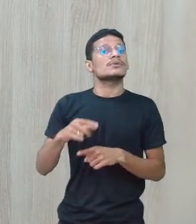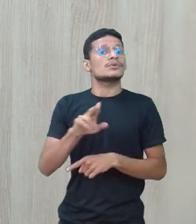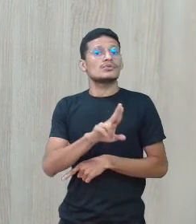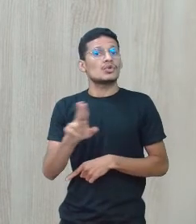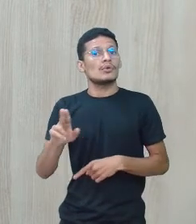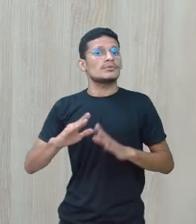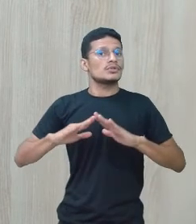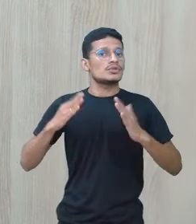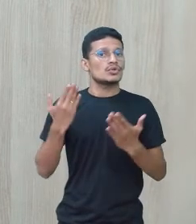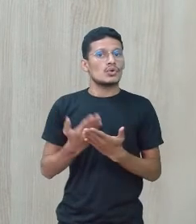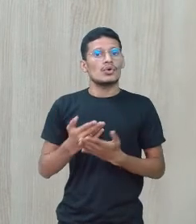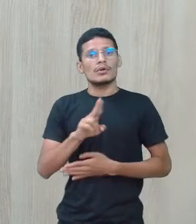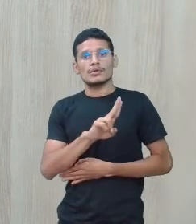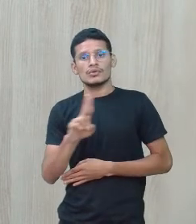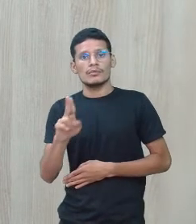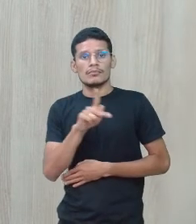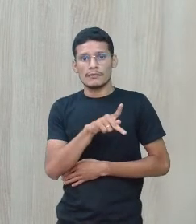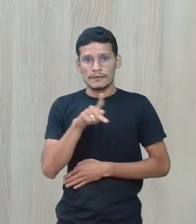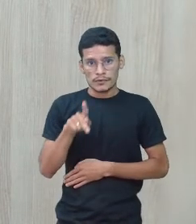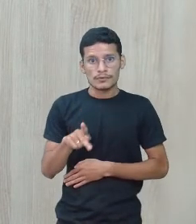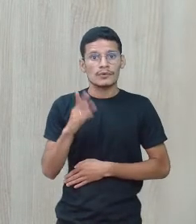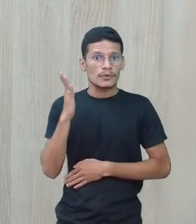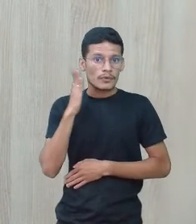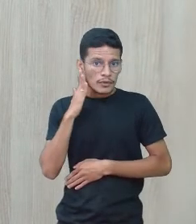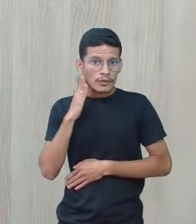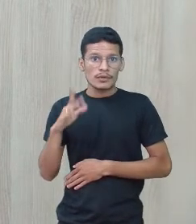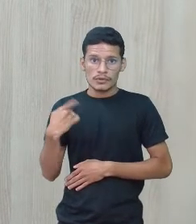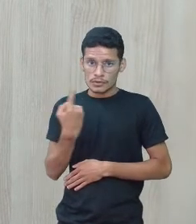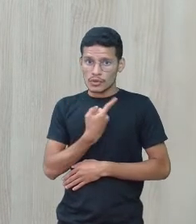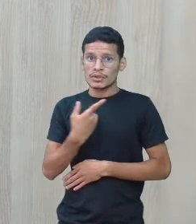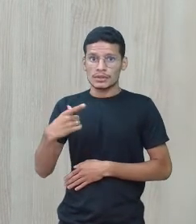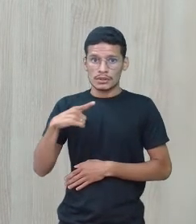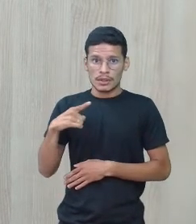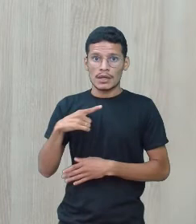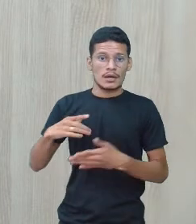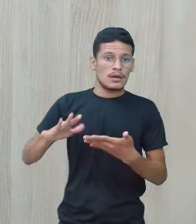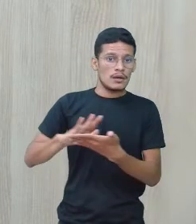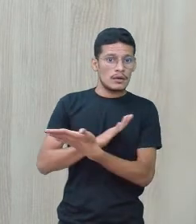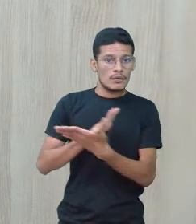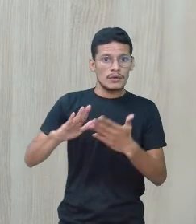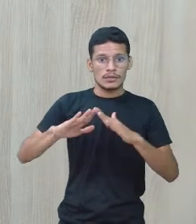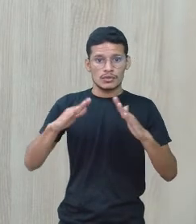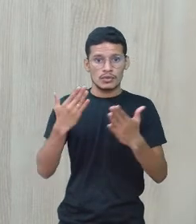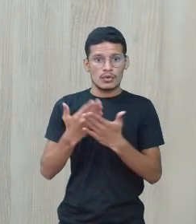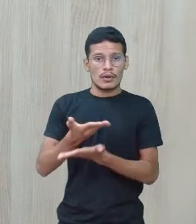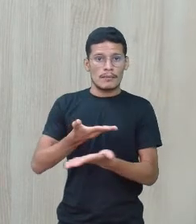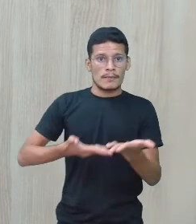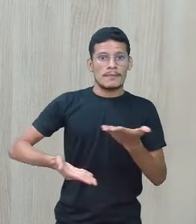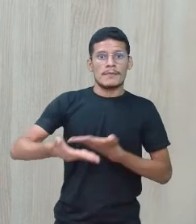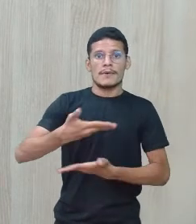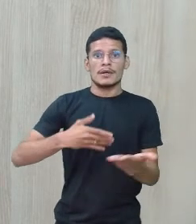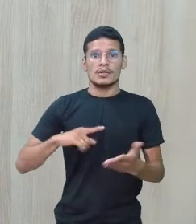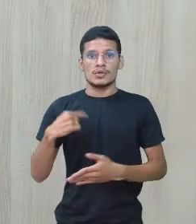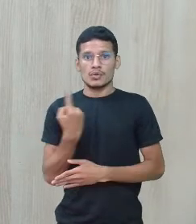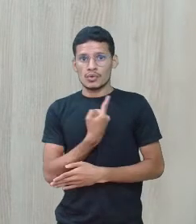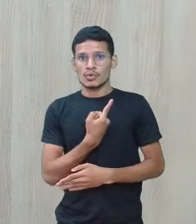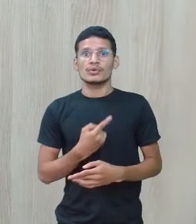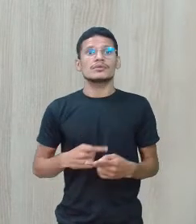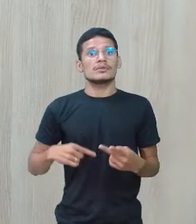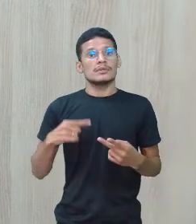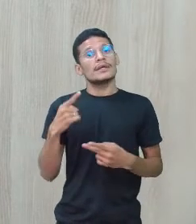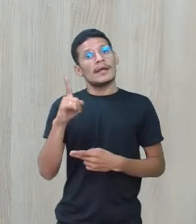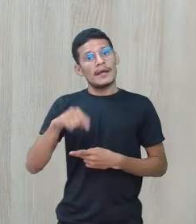do professor, não é? Então, nós temos várias escolas que já estão interagindo conosco. Isto é de